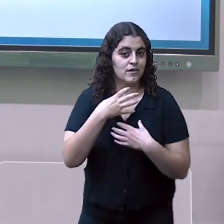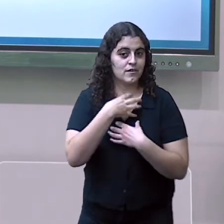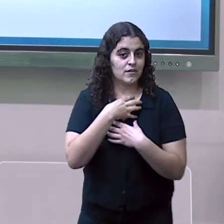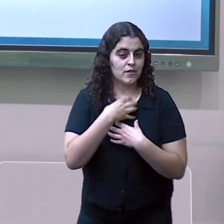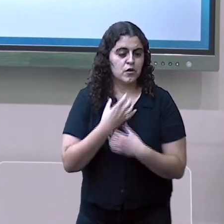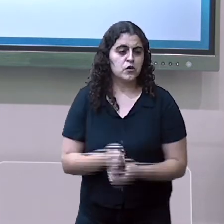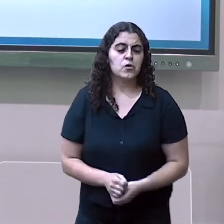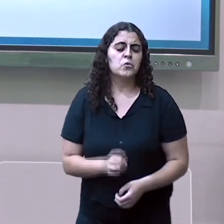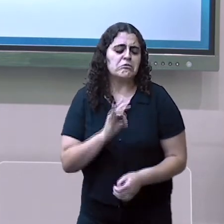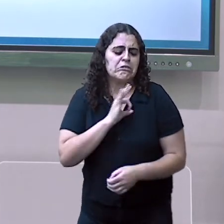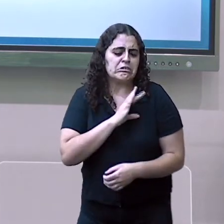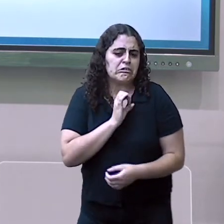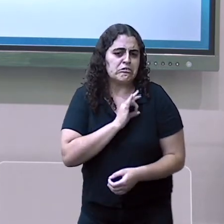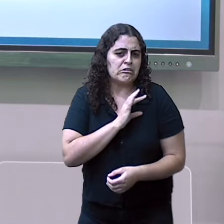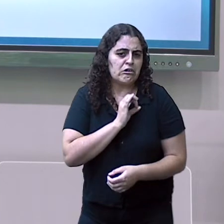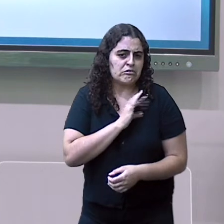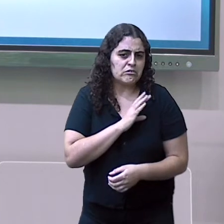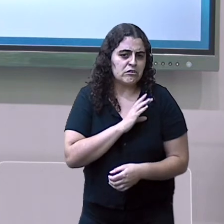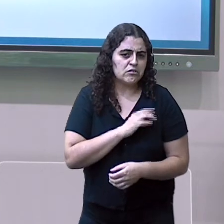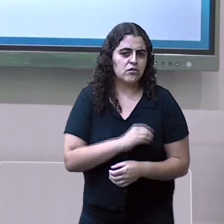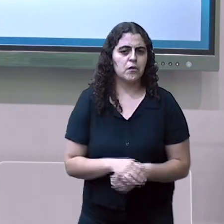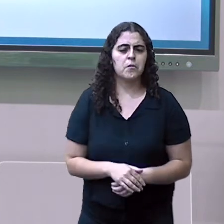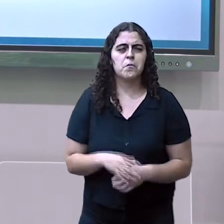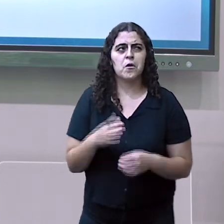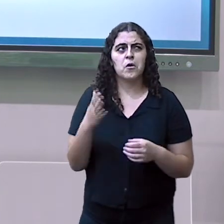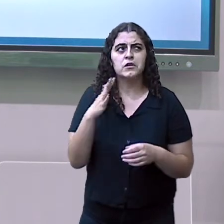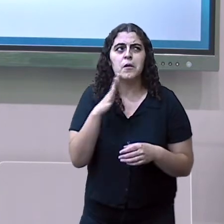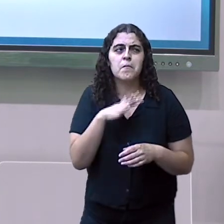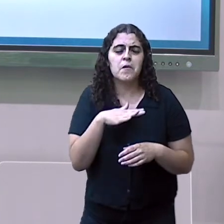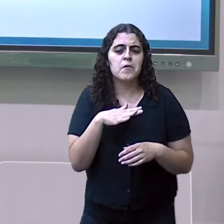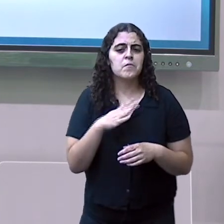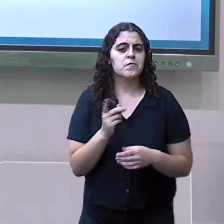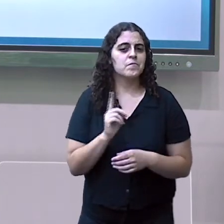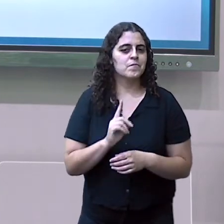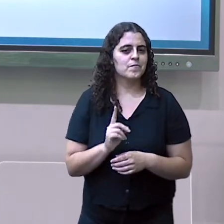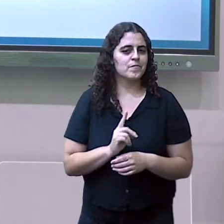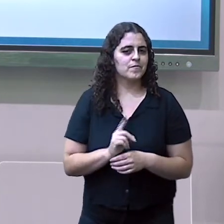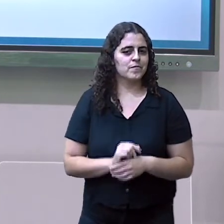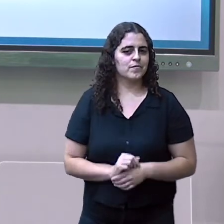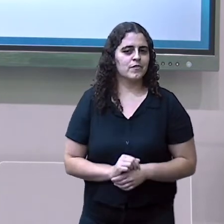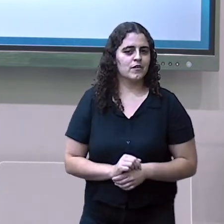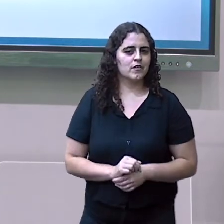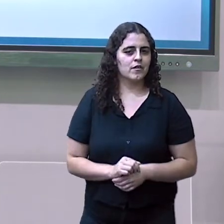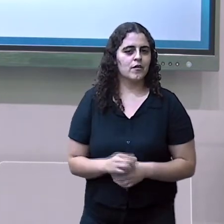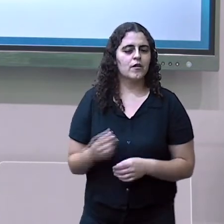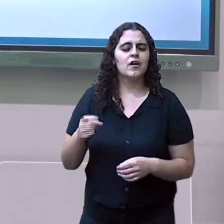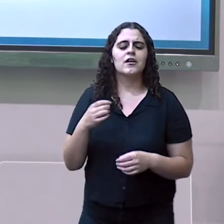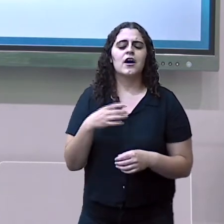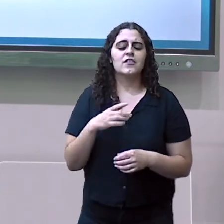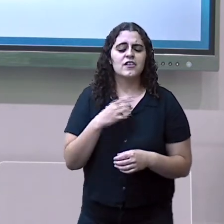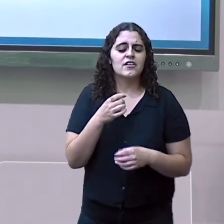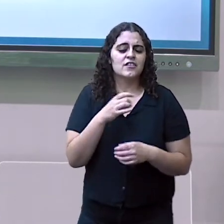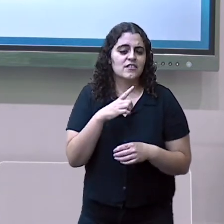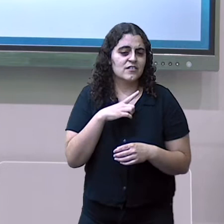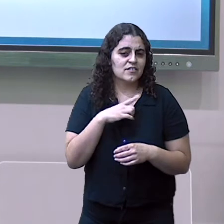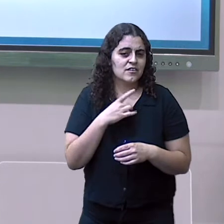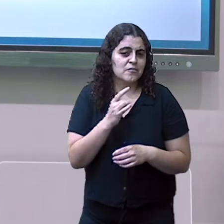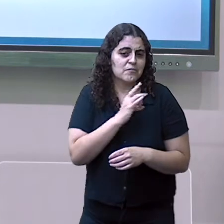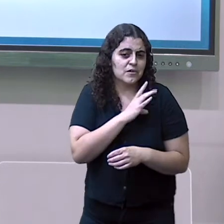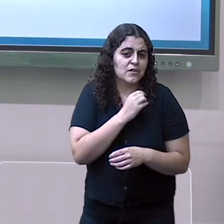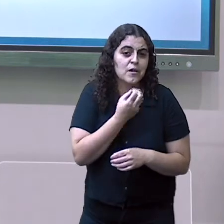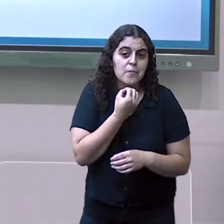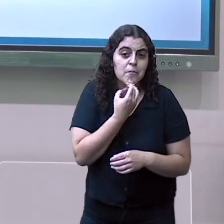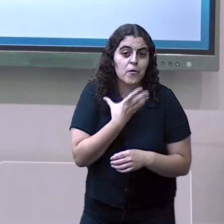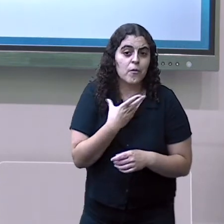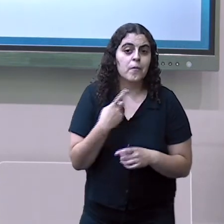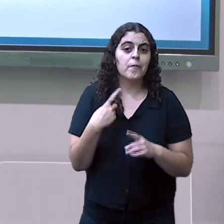o medo é algo ruim? Não. Às vezes ter medo é bom. Sabe por